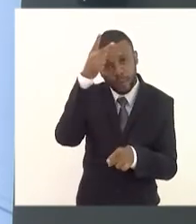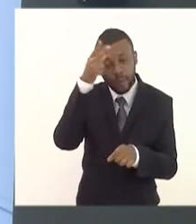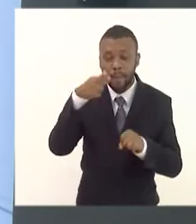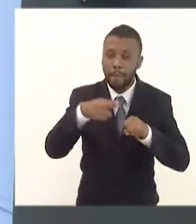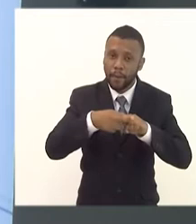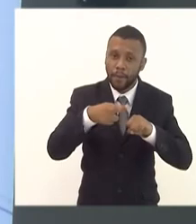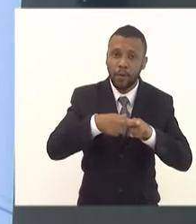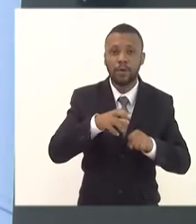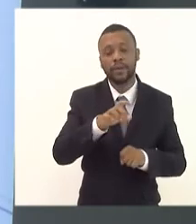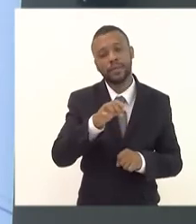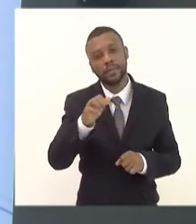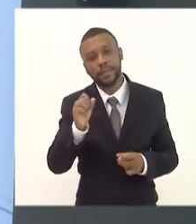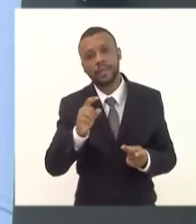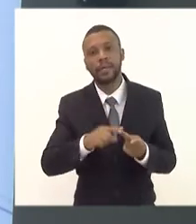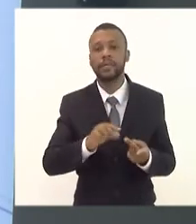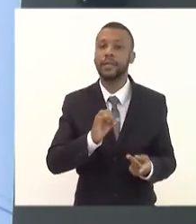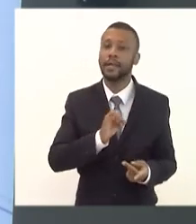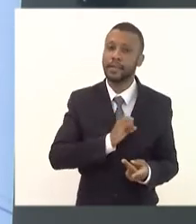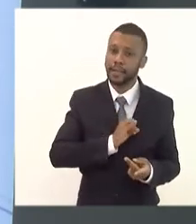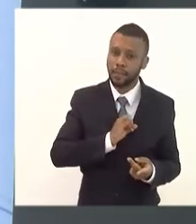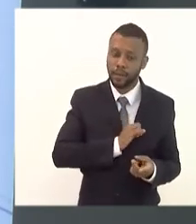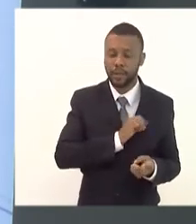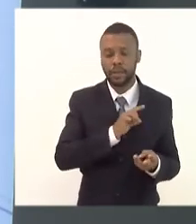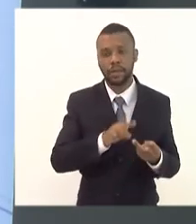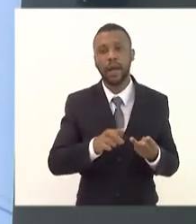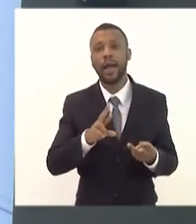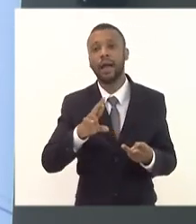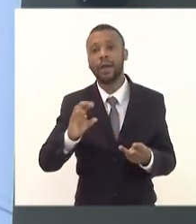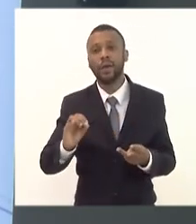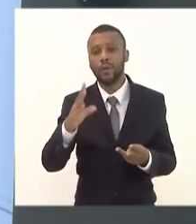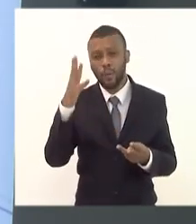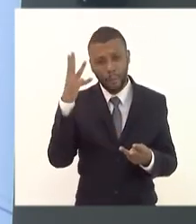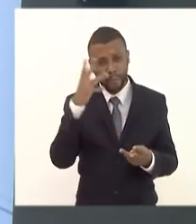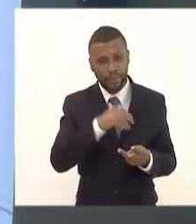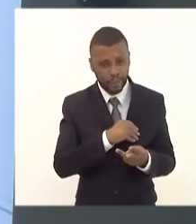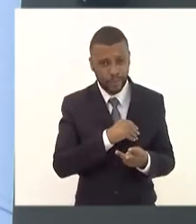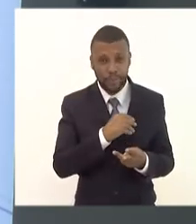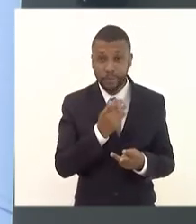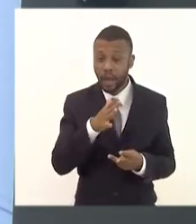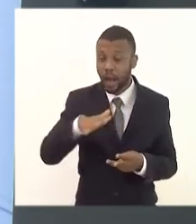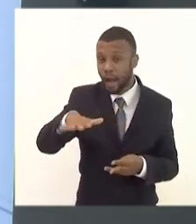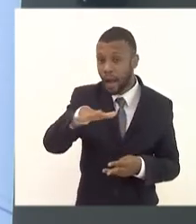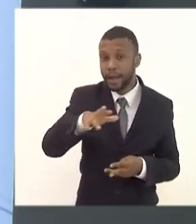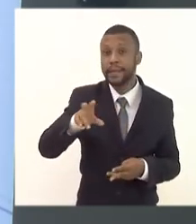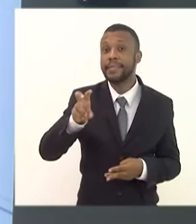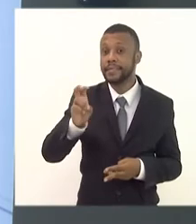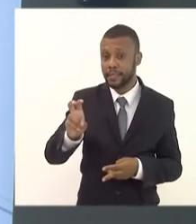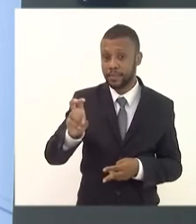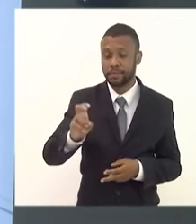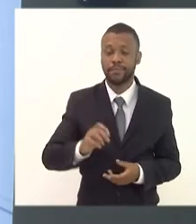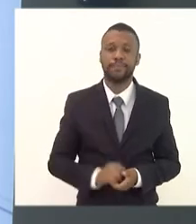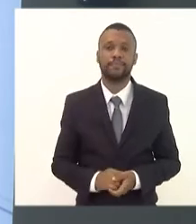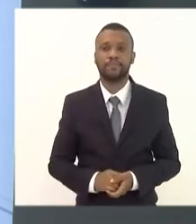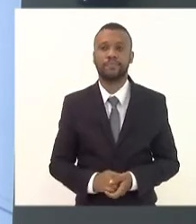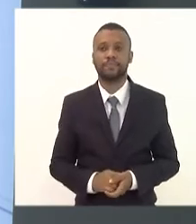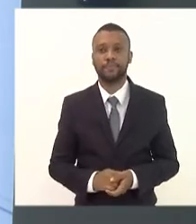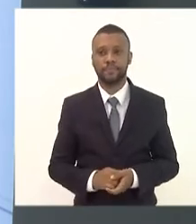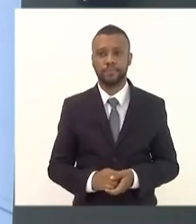Duque de Caxias, Itaboraí, Rio Bonito, que é a região hidrográfica 5. Olha só, doutora.